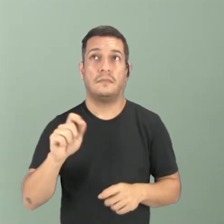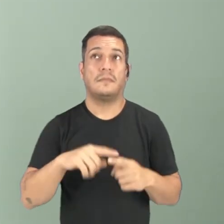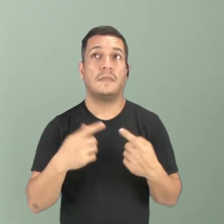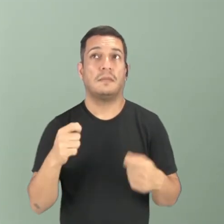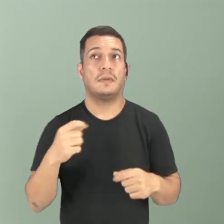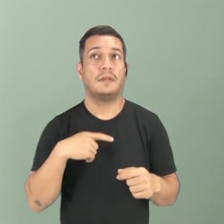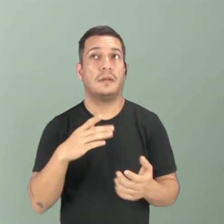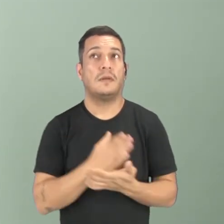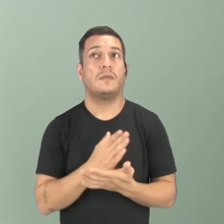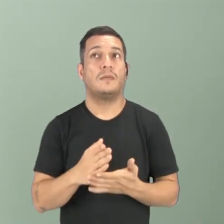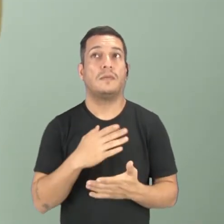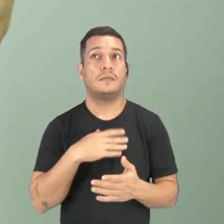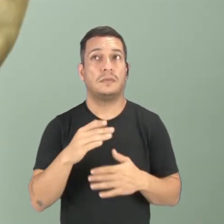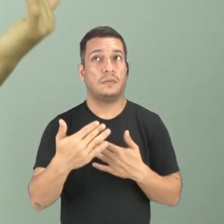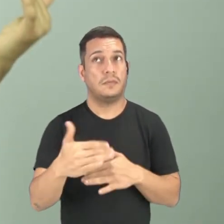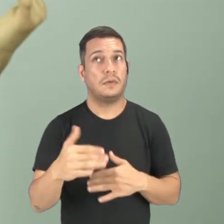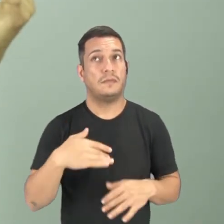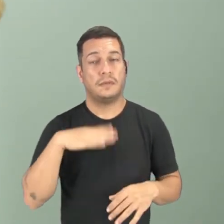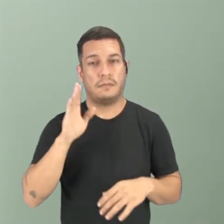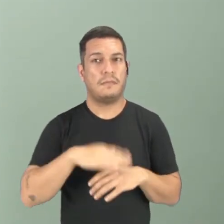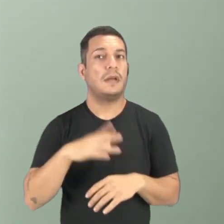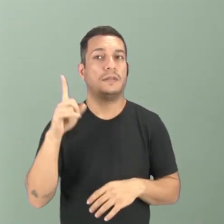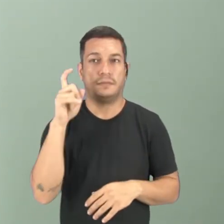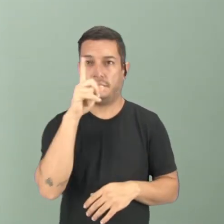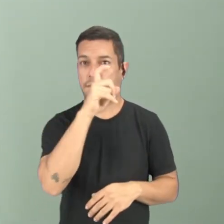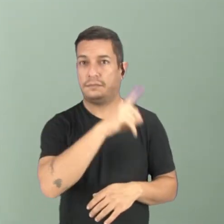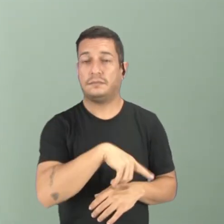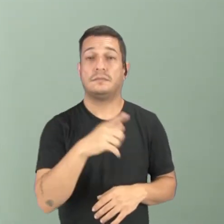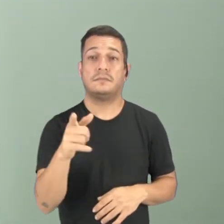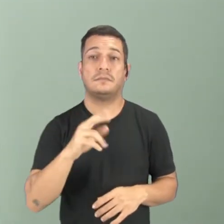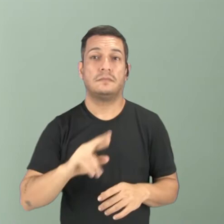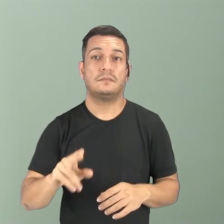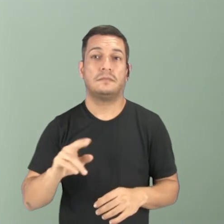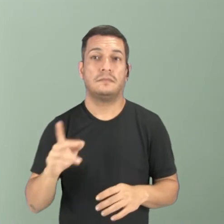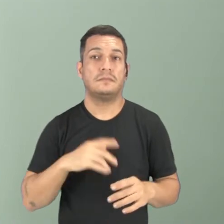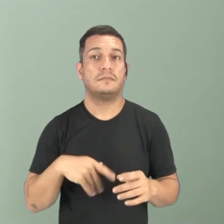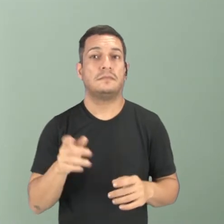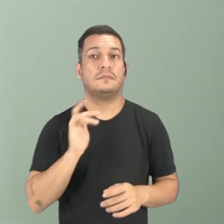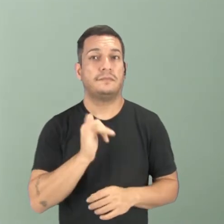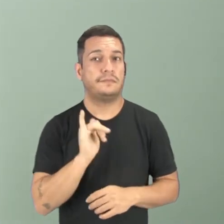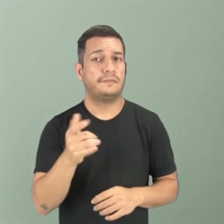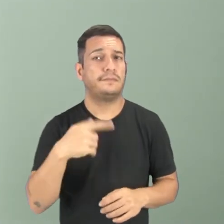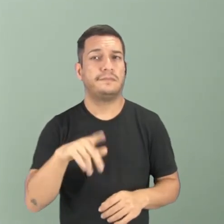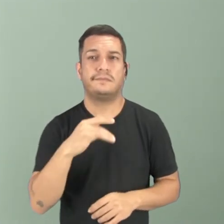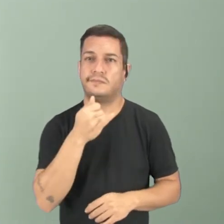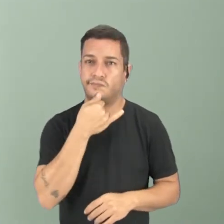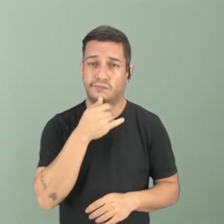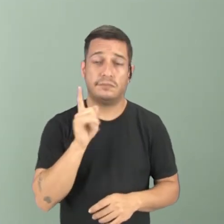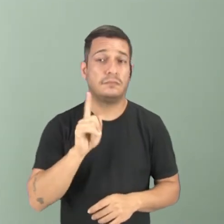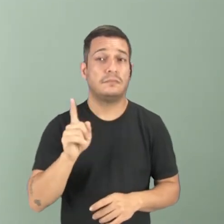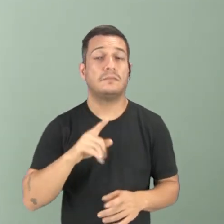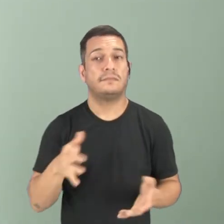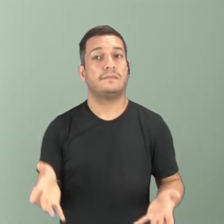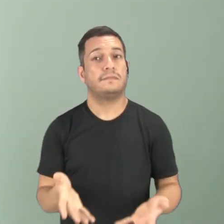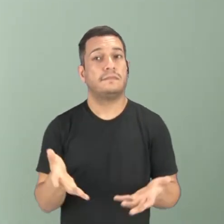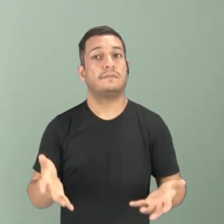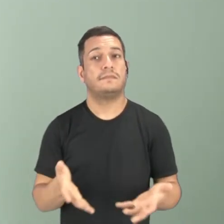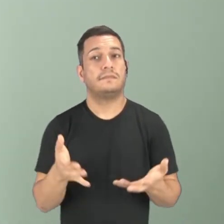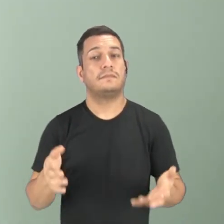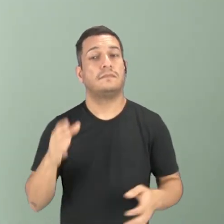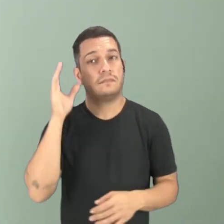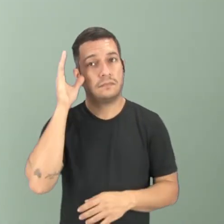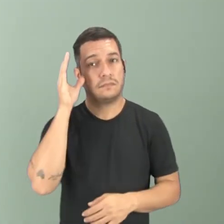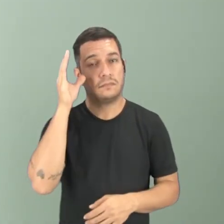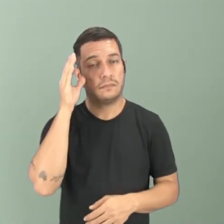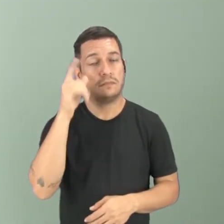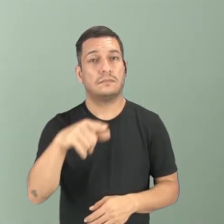tem questões, a prova tá ficando mais complexa. E isso não é um discurso para te desanimar, ao contrário, é para te